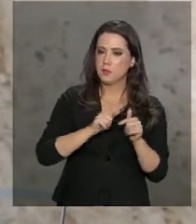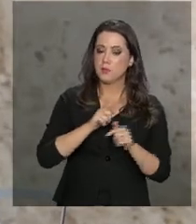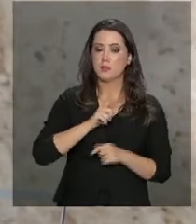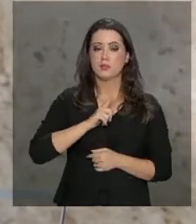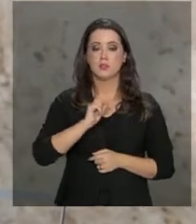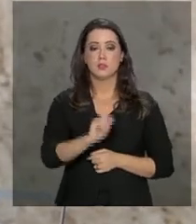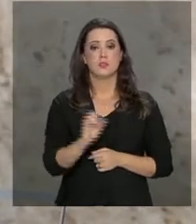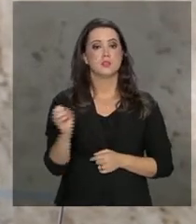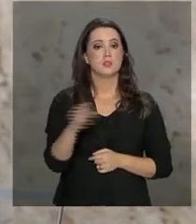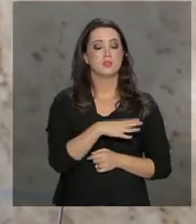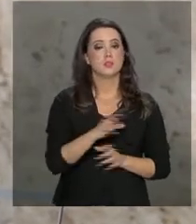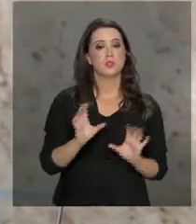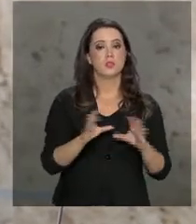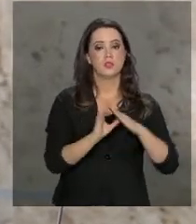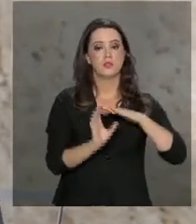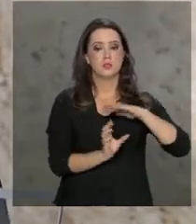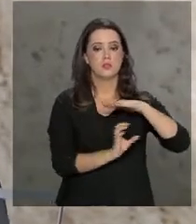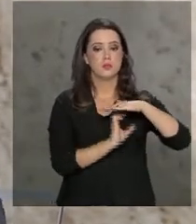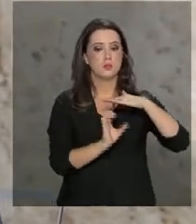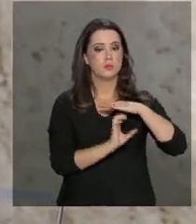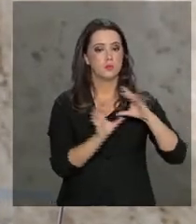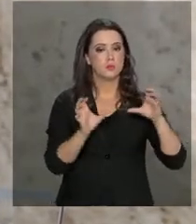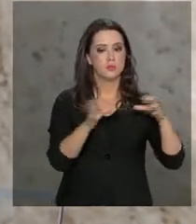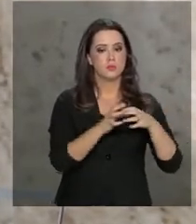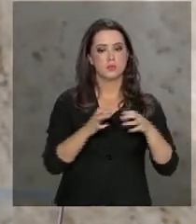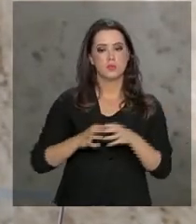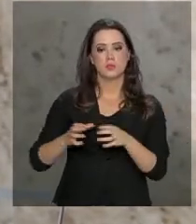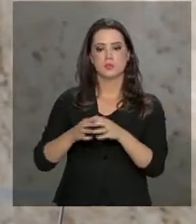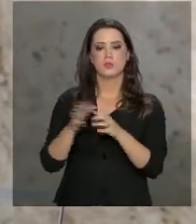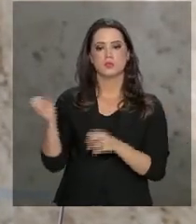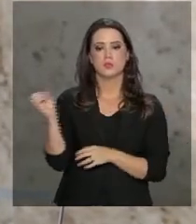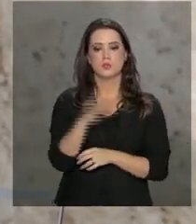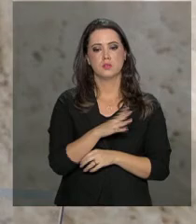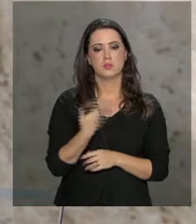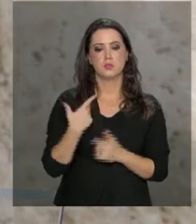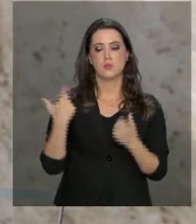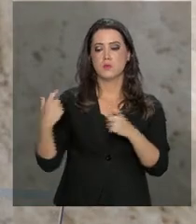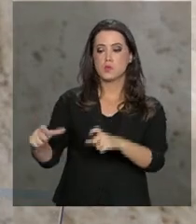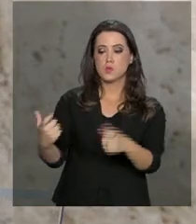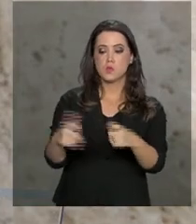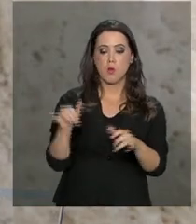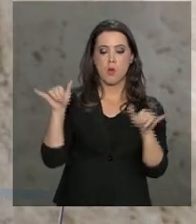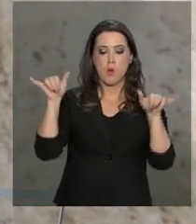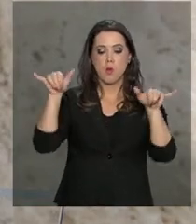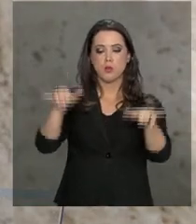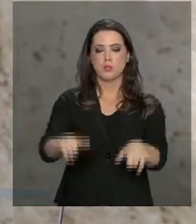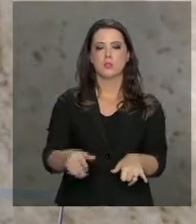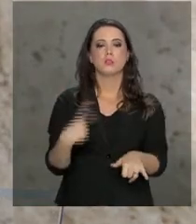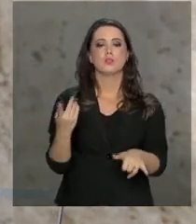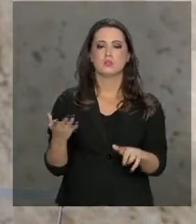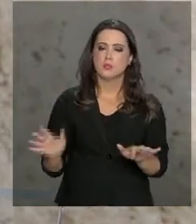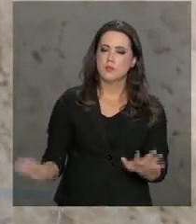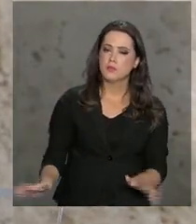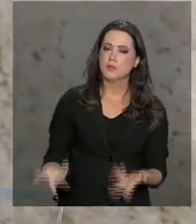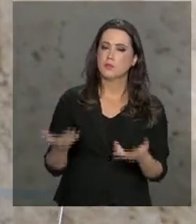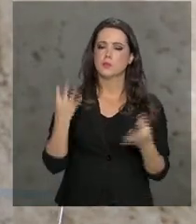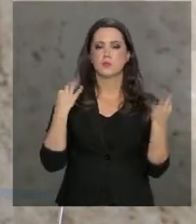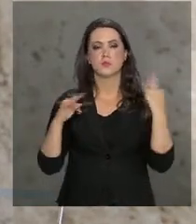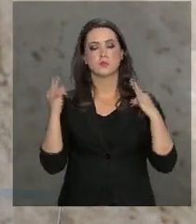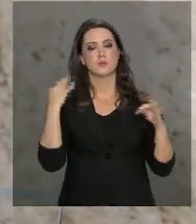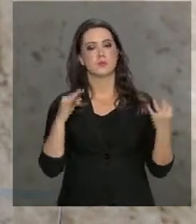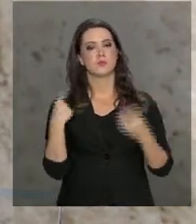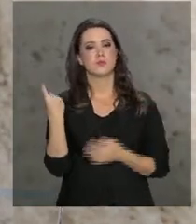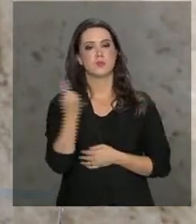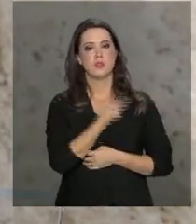ter novas companhias nós vamos ter novos destinos e com isso nós vamos estimular o turismo